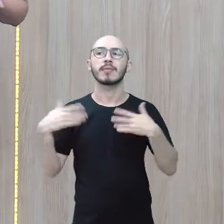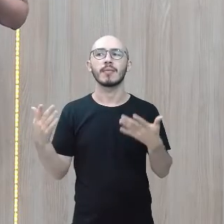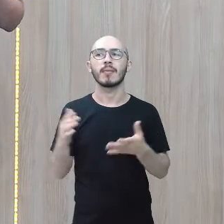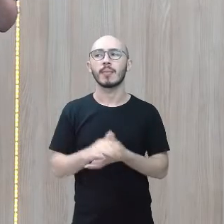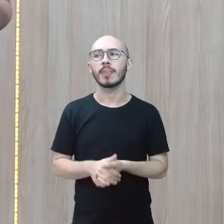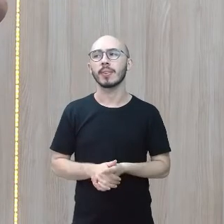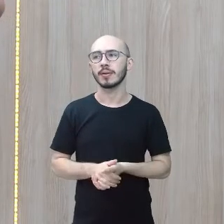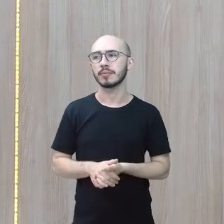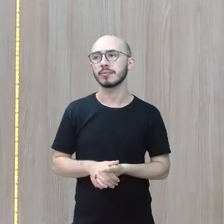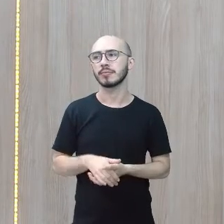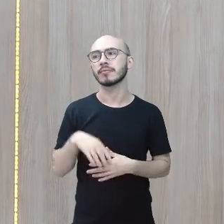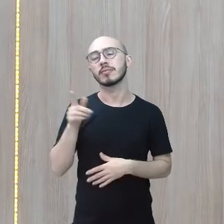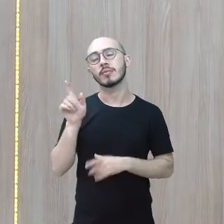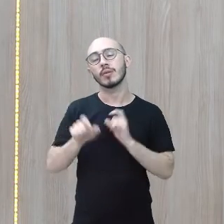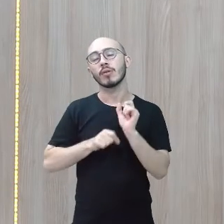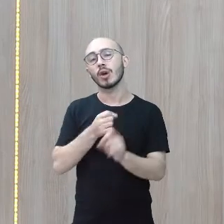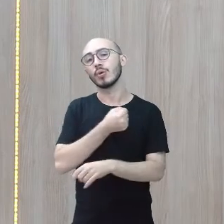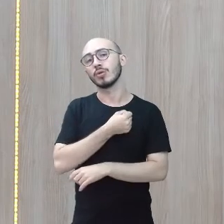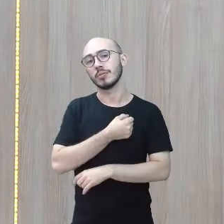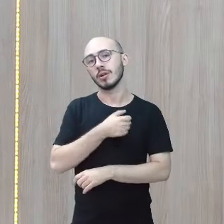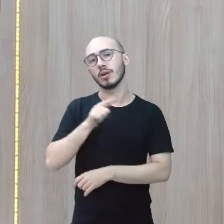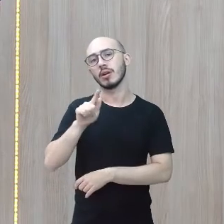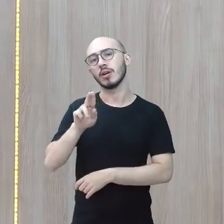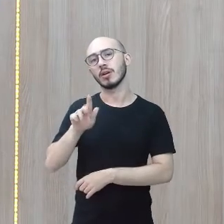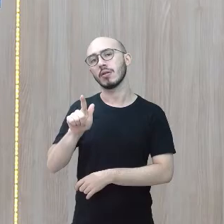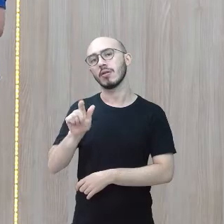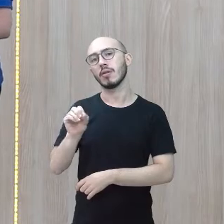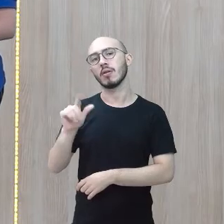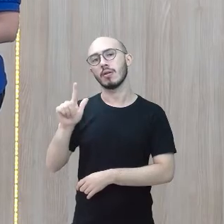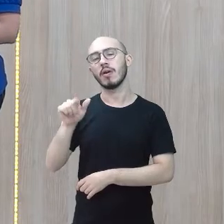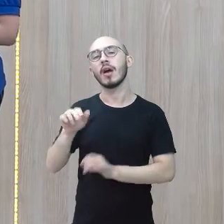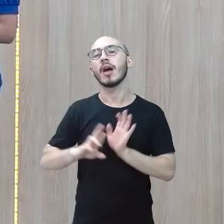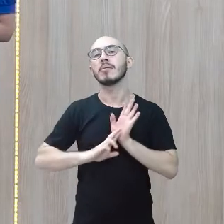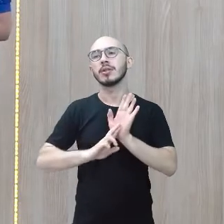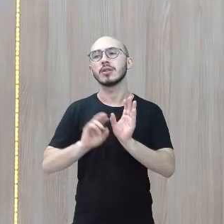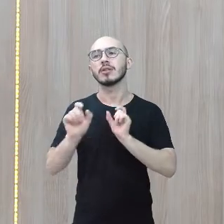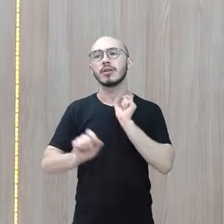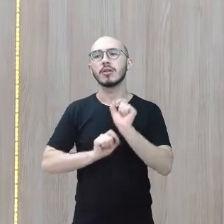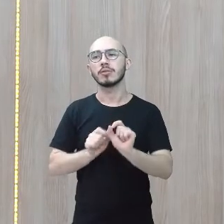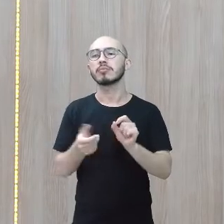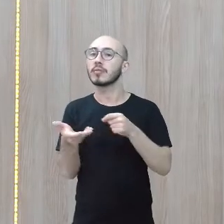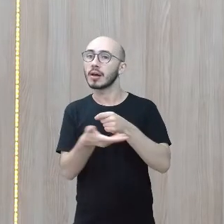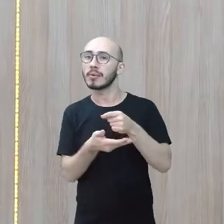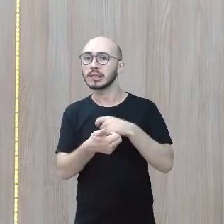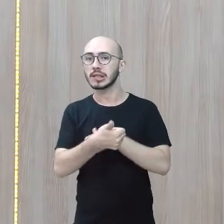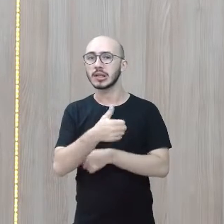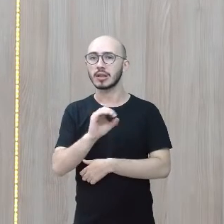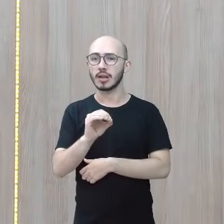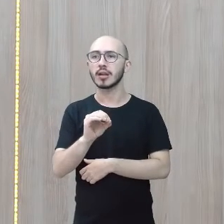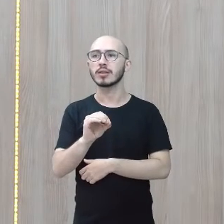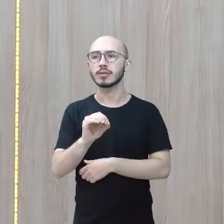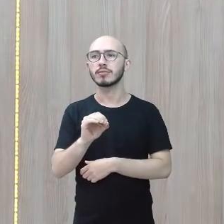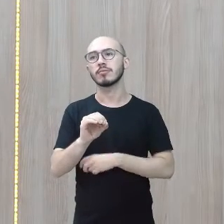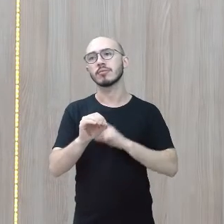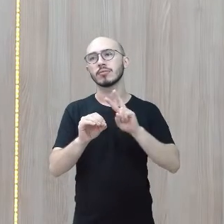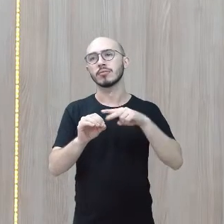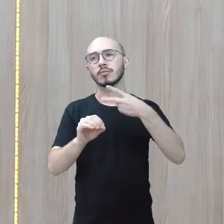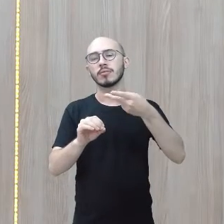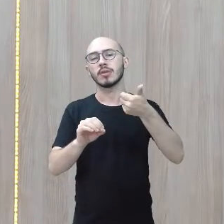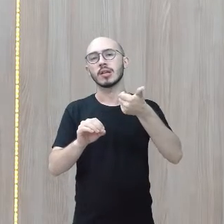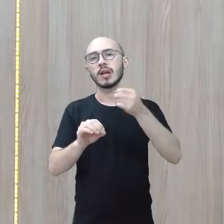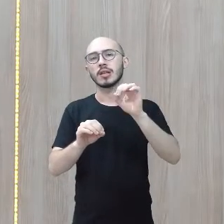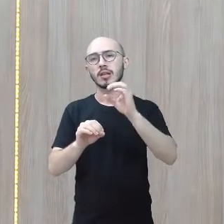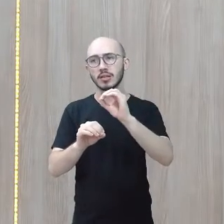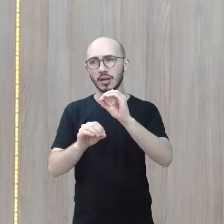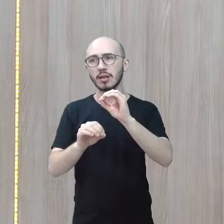em relação ao número Google, que é justamente essa representação. Vai ser a base 10 elevado ao expoente 100,